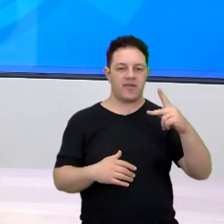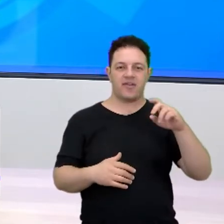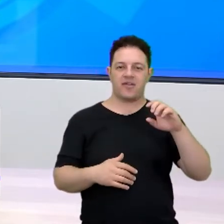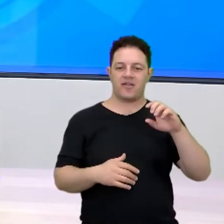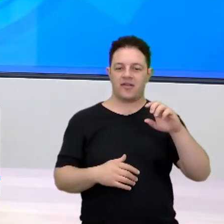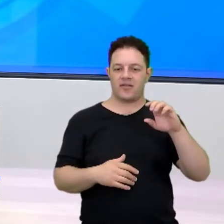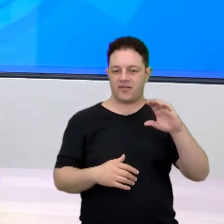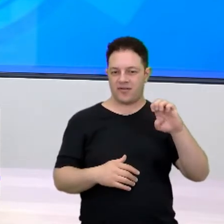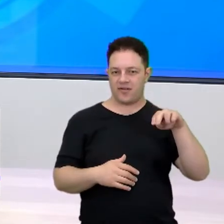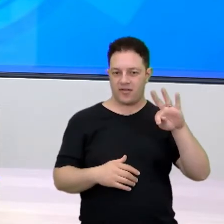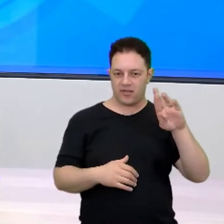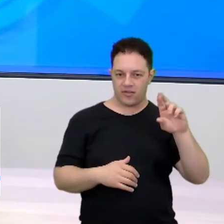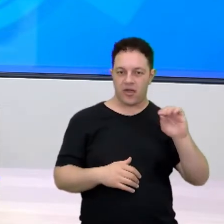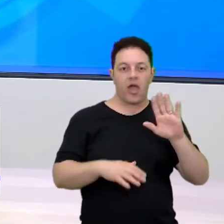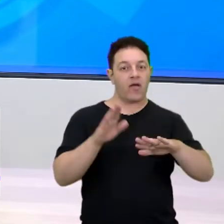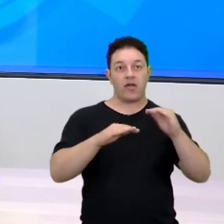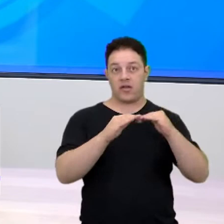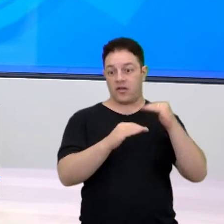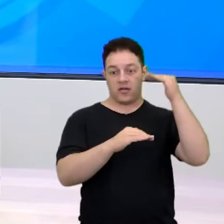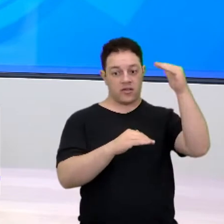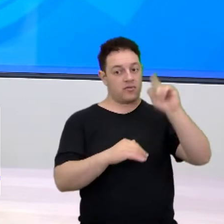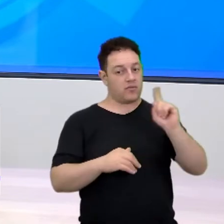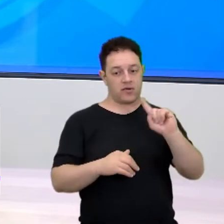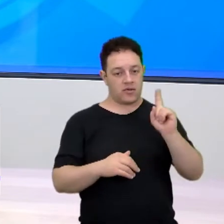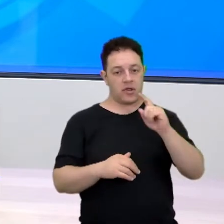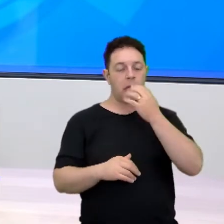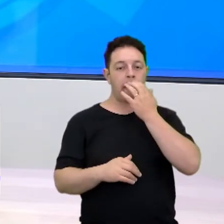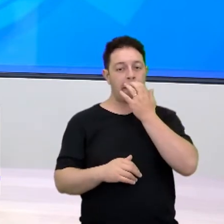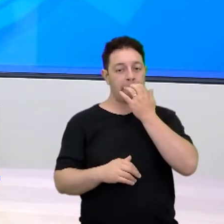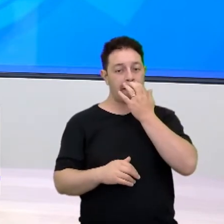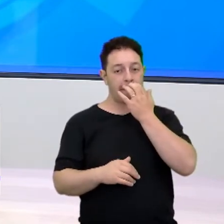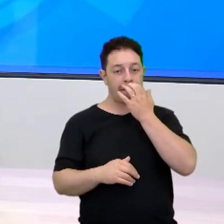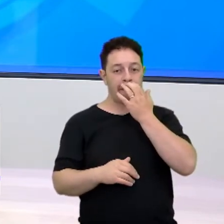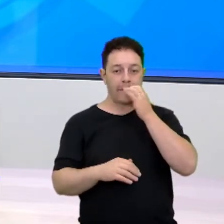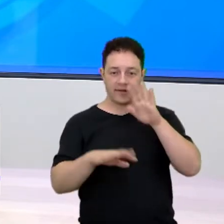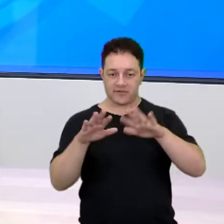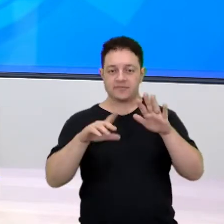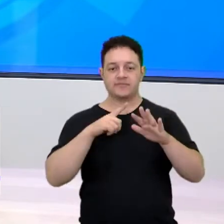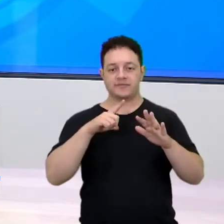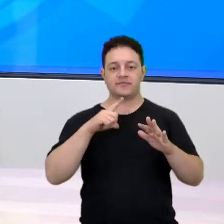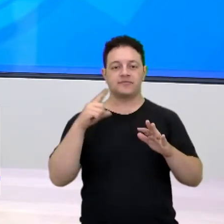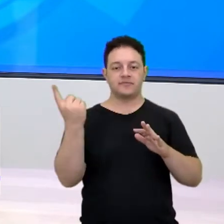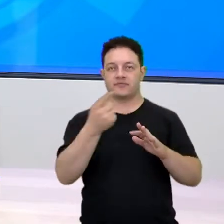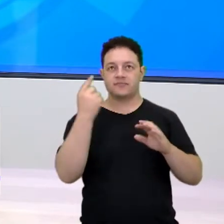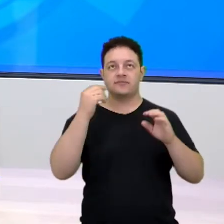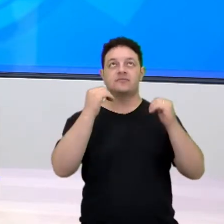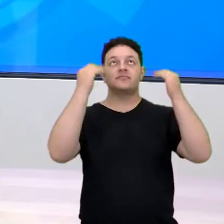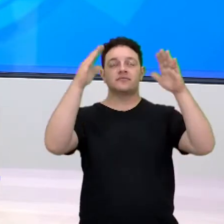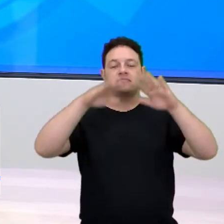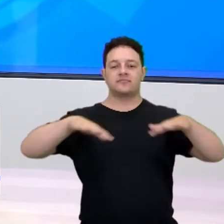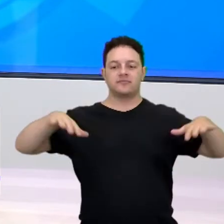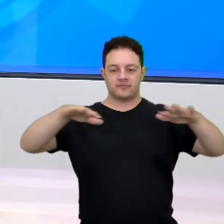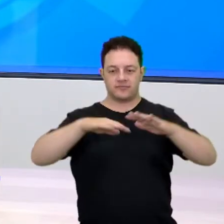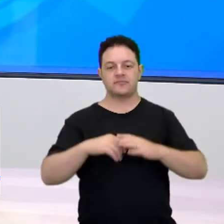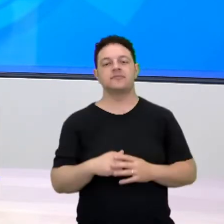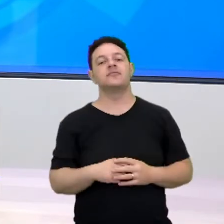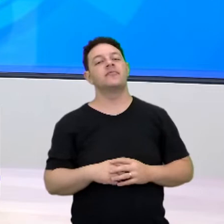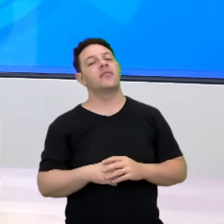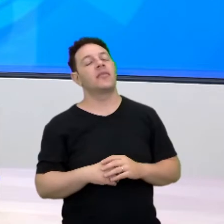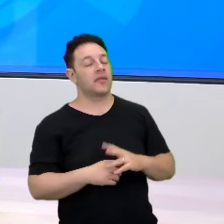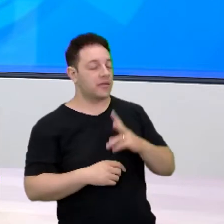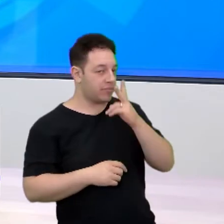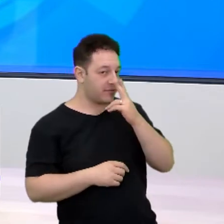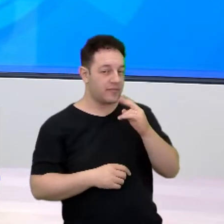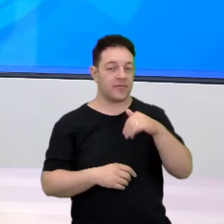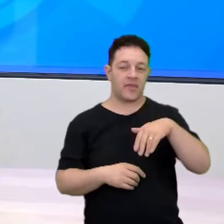necessariamente não é acima do hipocentro, é onde é na nossa superfície. E aí é lógico, né? Quanto